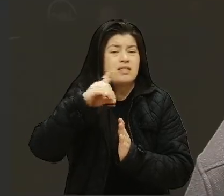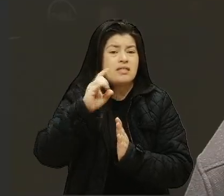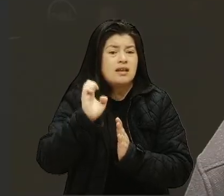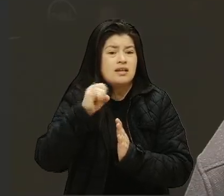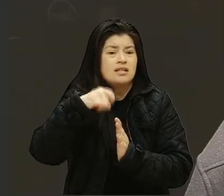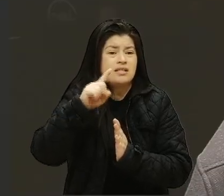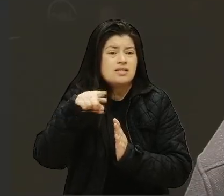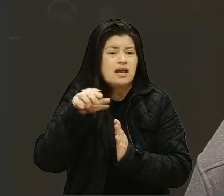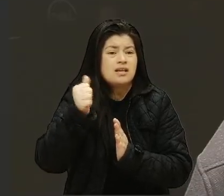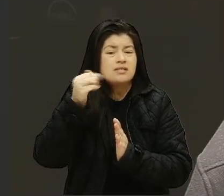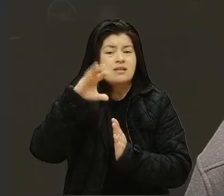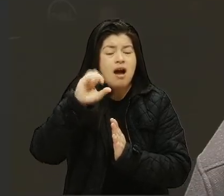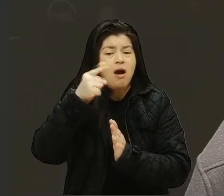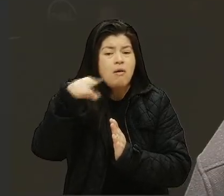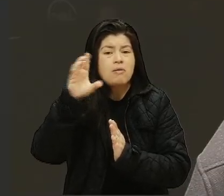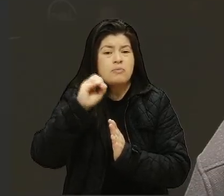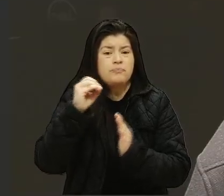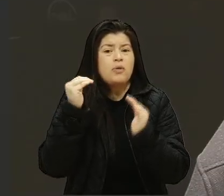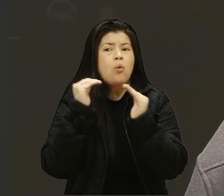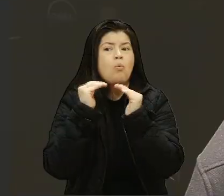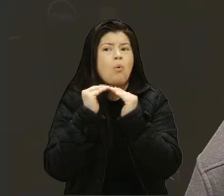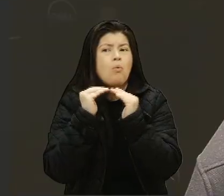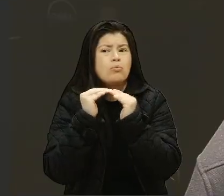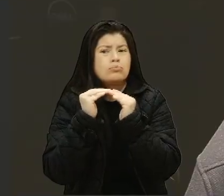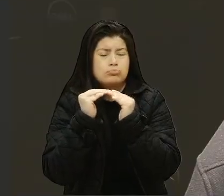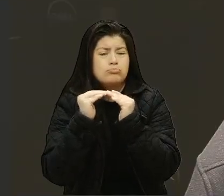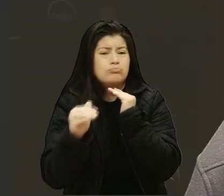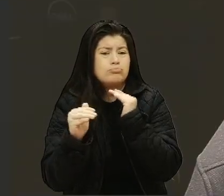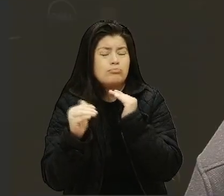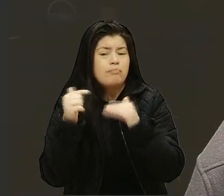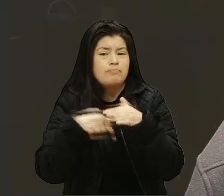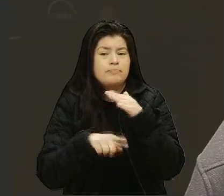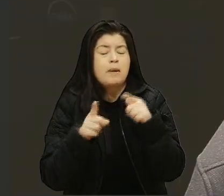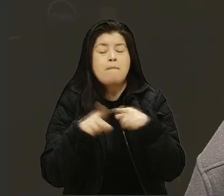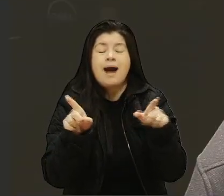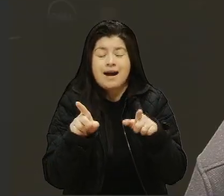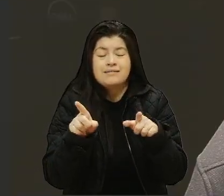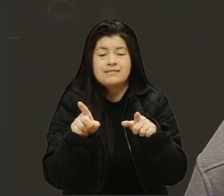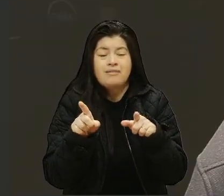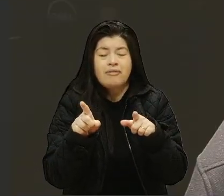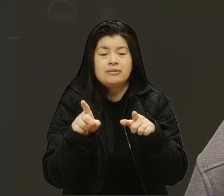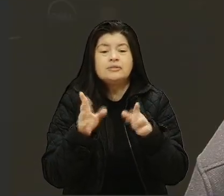coletiva, embora discordando profundamente, a nossa bancada opta por votar não, porque a conduta foi